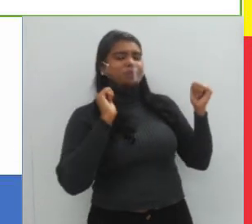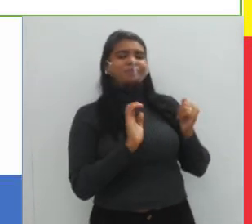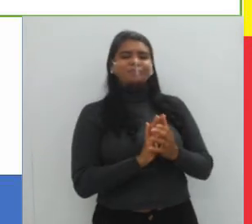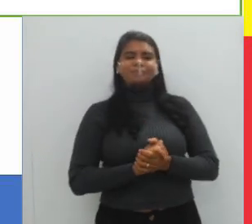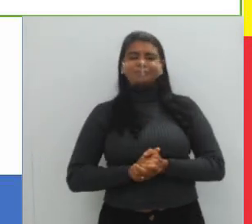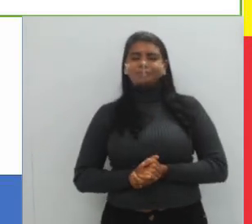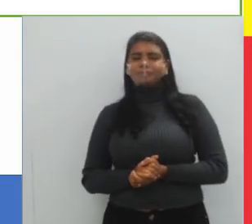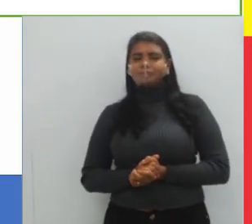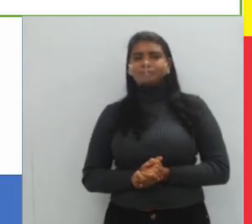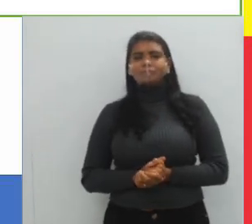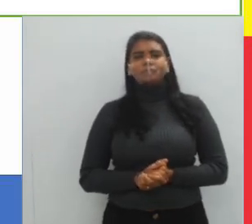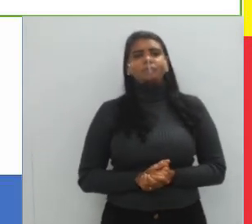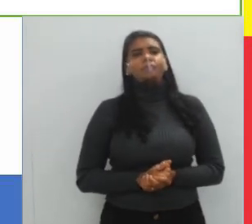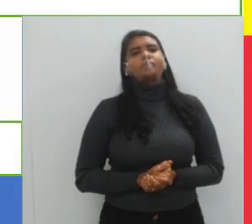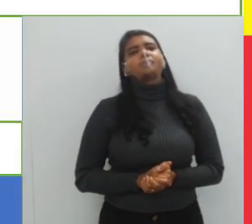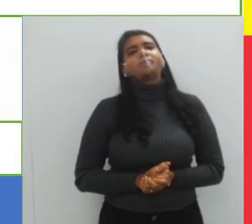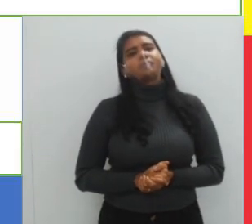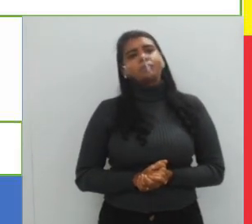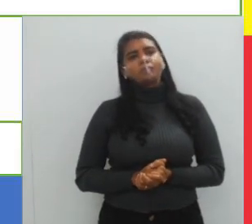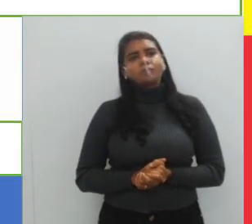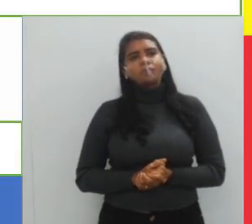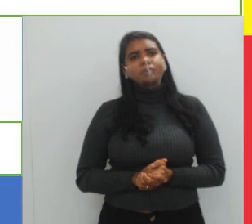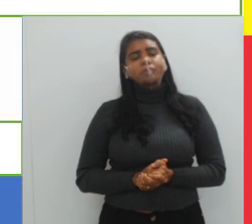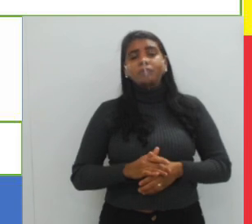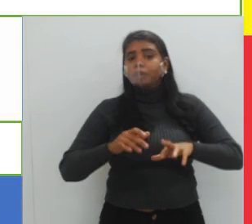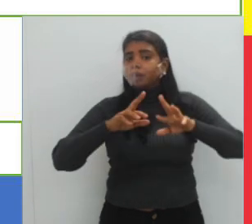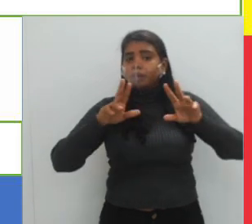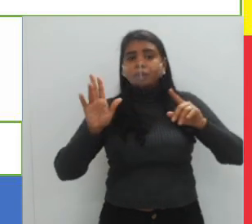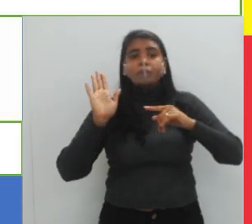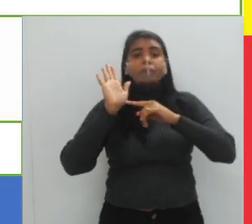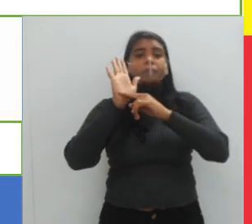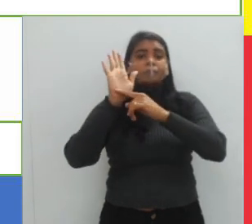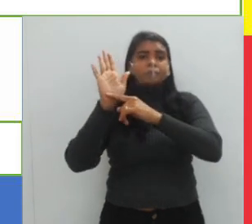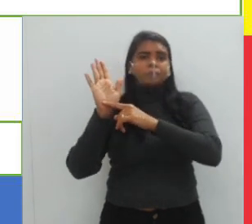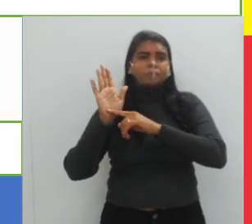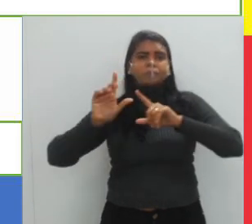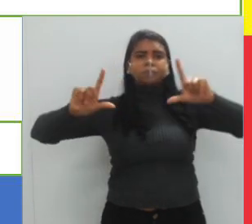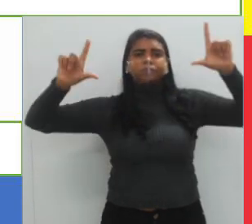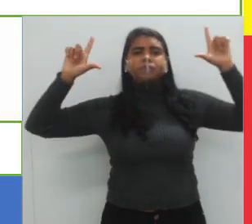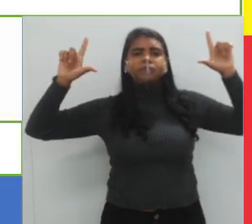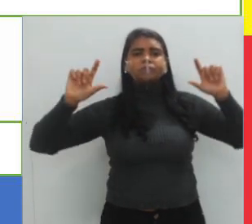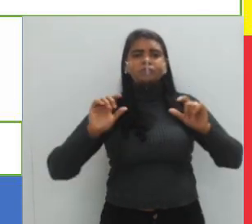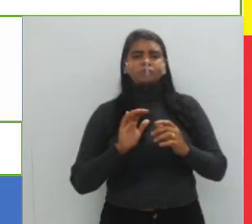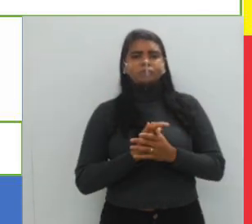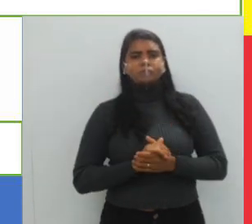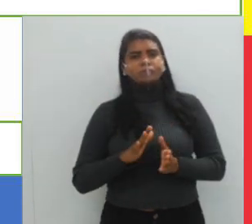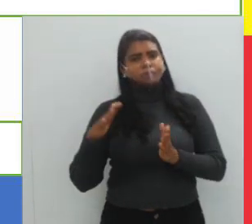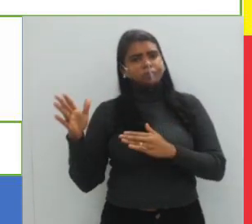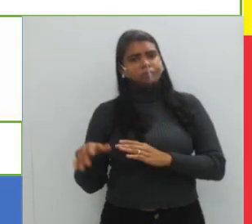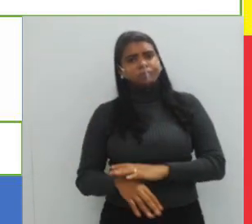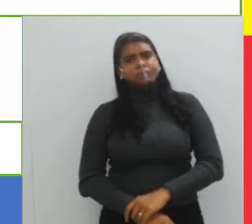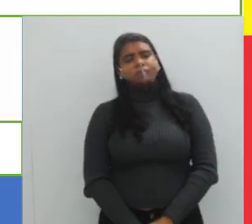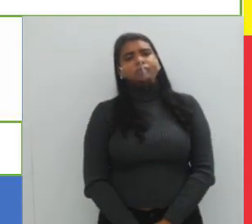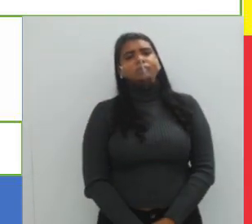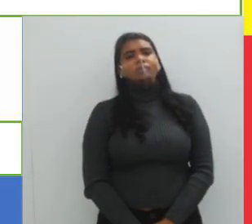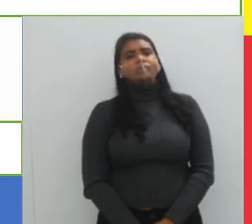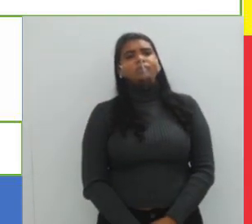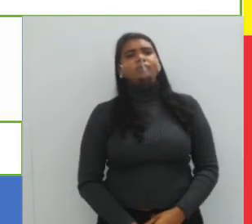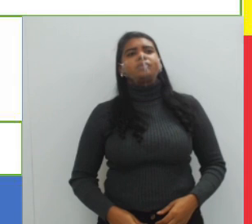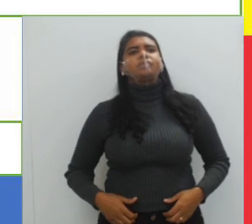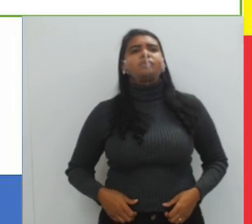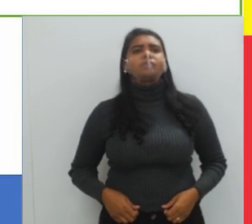africana. Vamos ver aqui. Aqui nós temos mais símbolos da Umbanda. Vamos adiante.